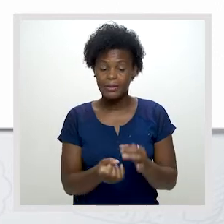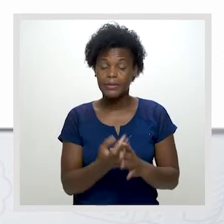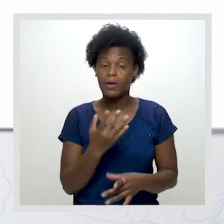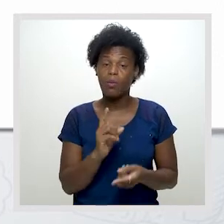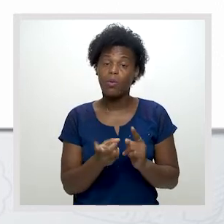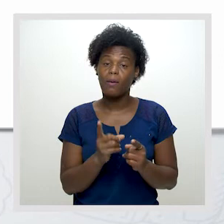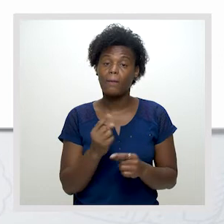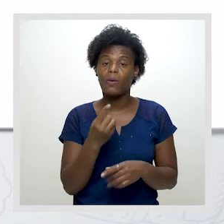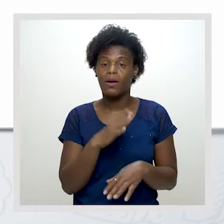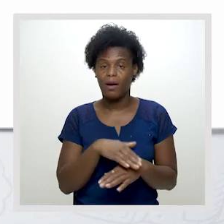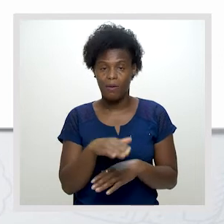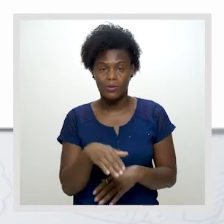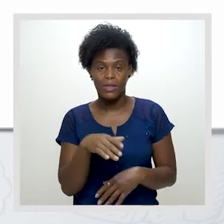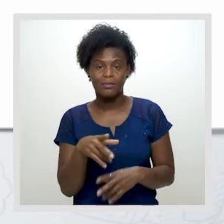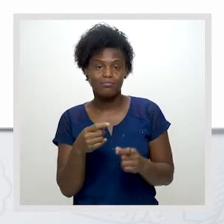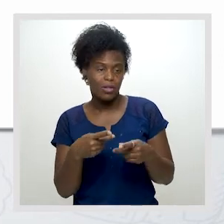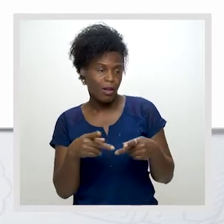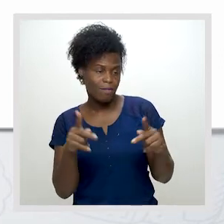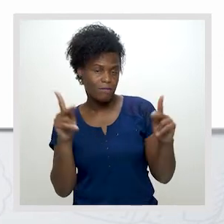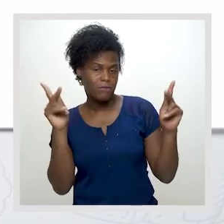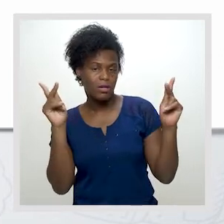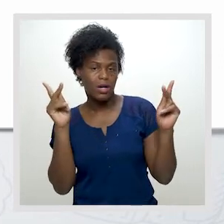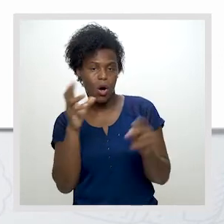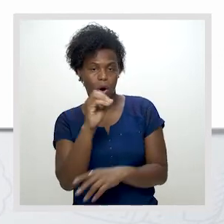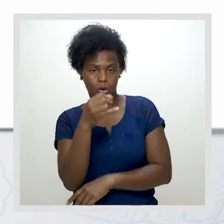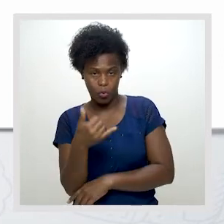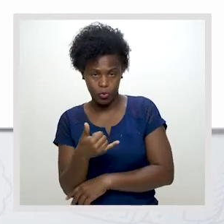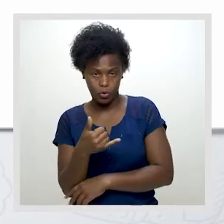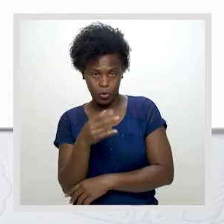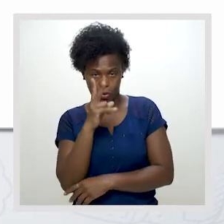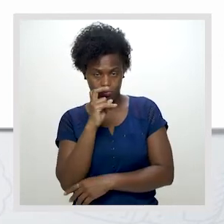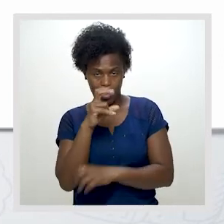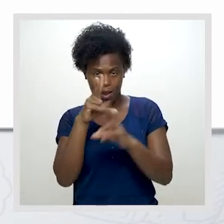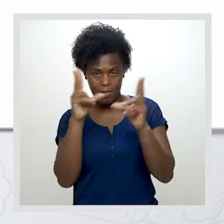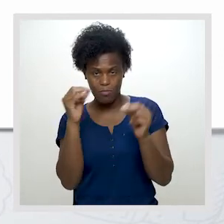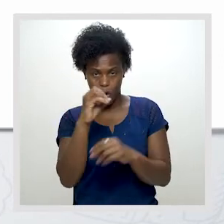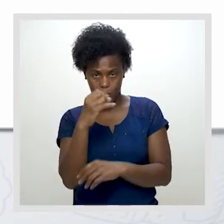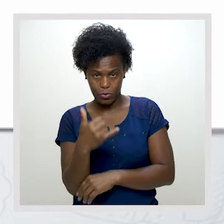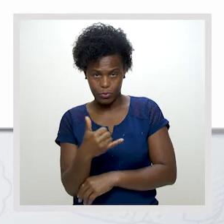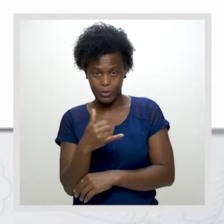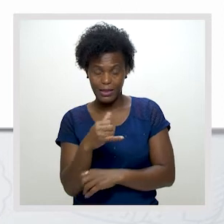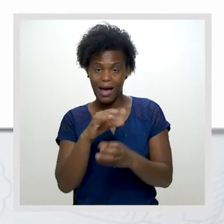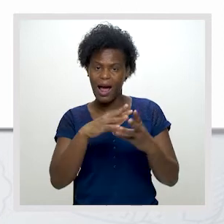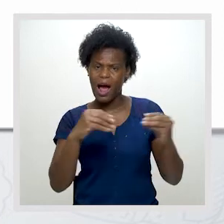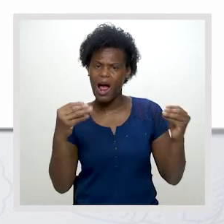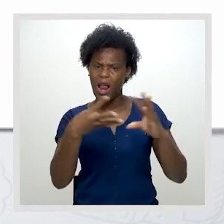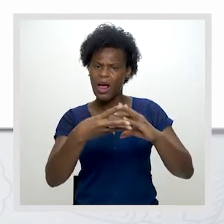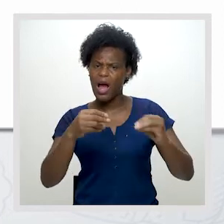quê? Graças à libertação do oxigênio das algas azuis, que eram os